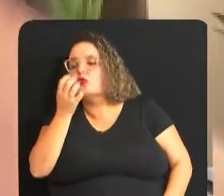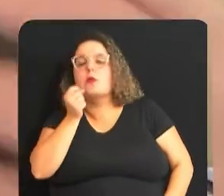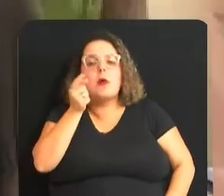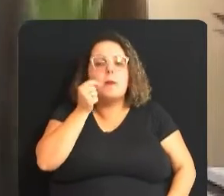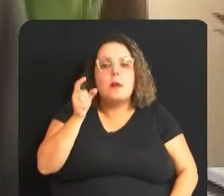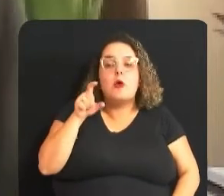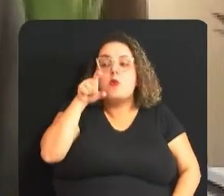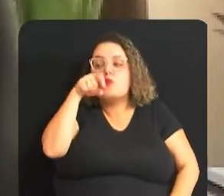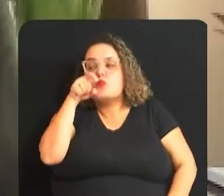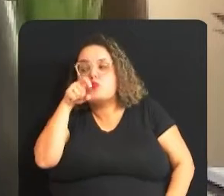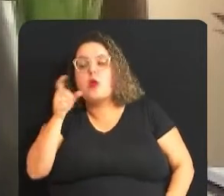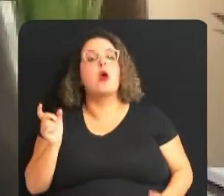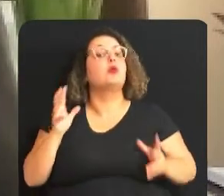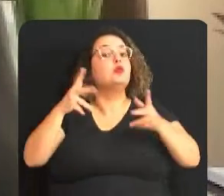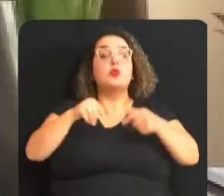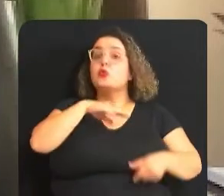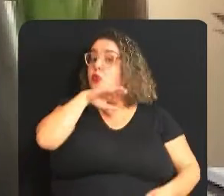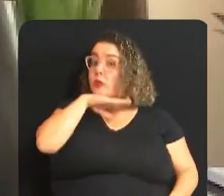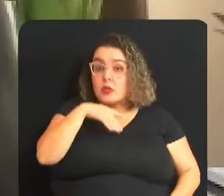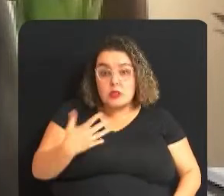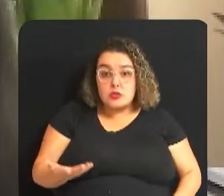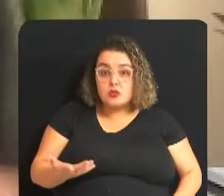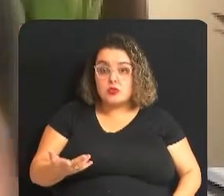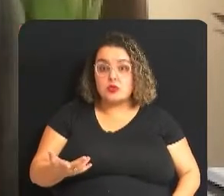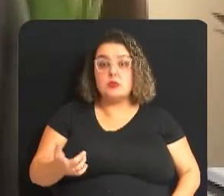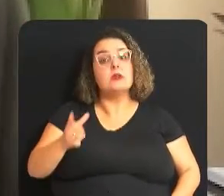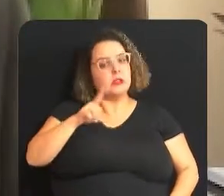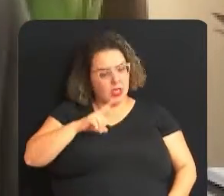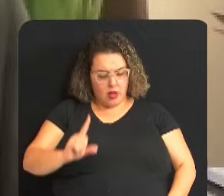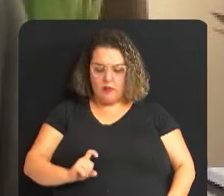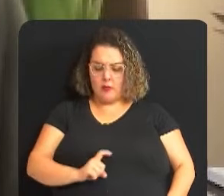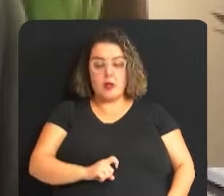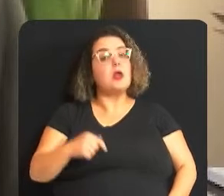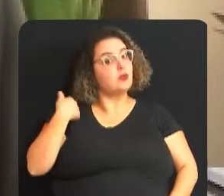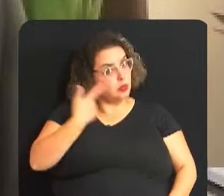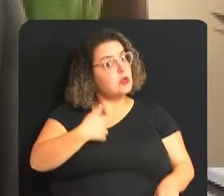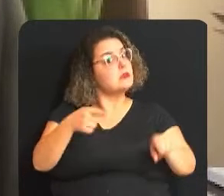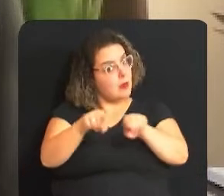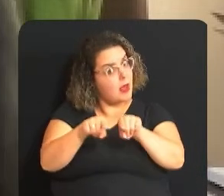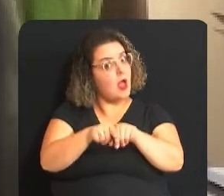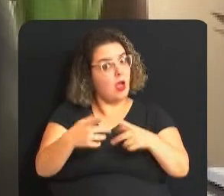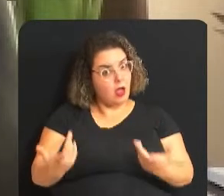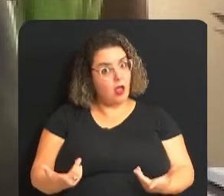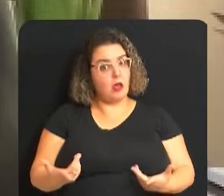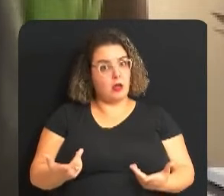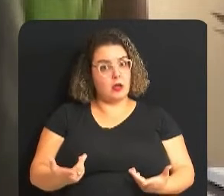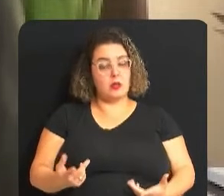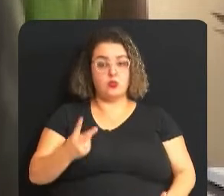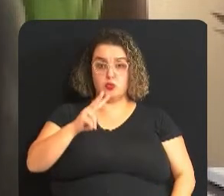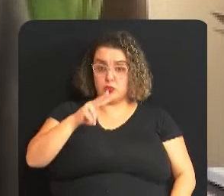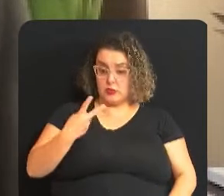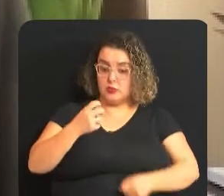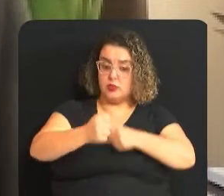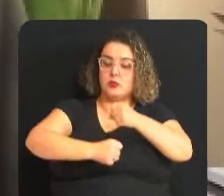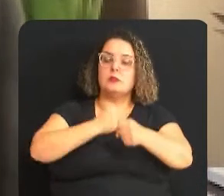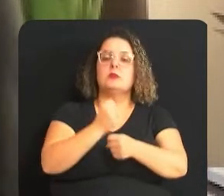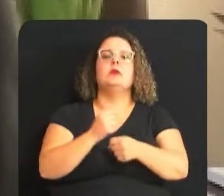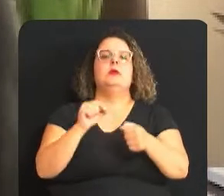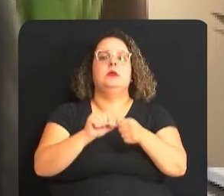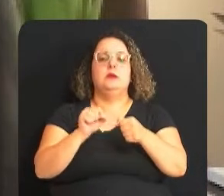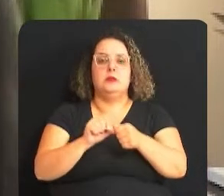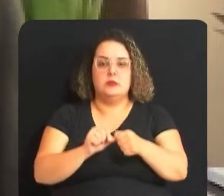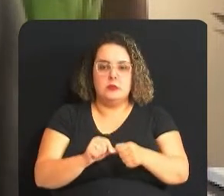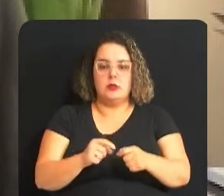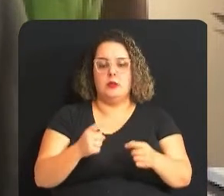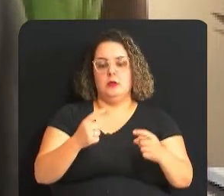nosso periquito, todo bicho tem verme no intestino. E nós temos também. Então, 2 vezes por ano, tem que fazer a tua consulta